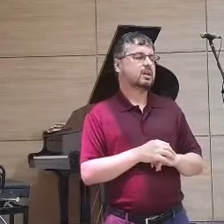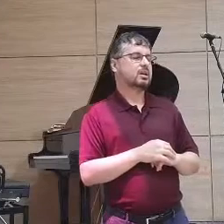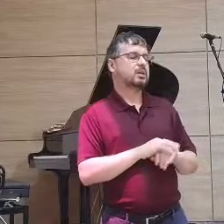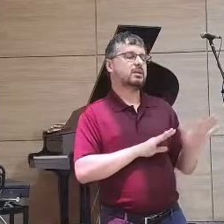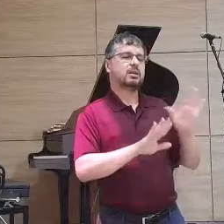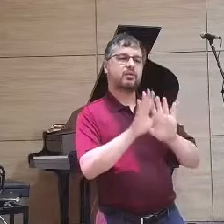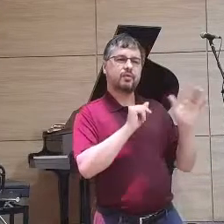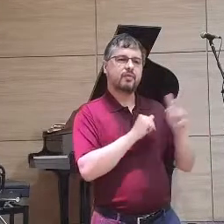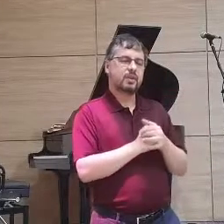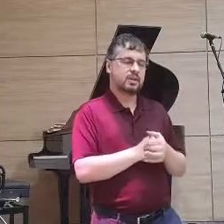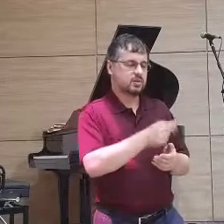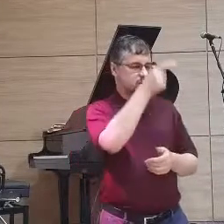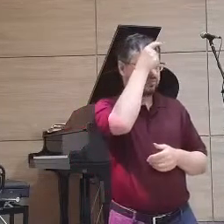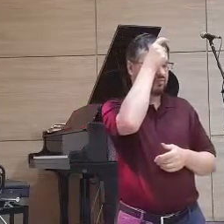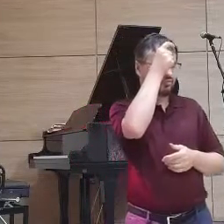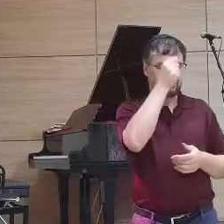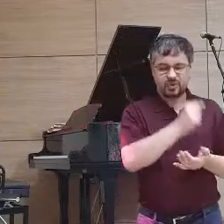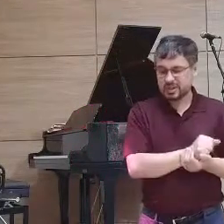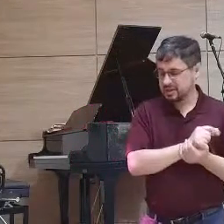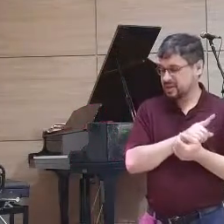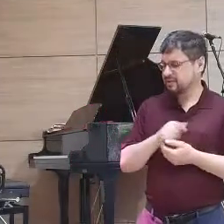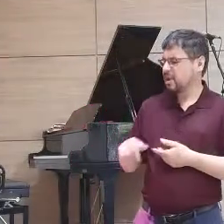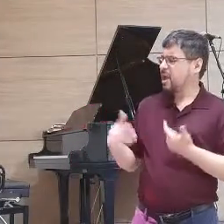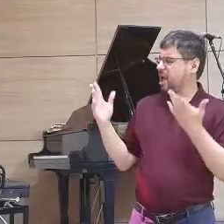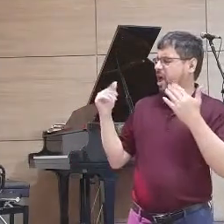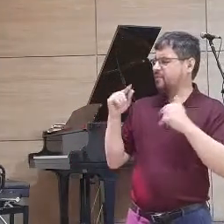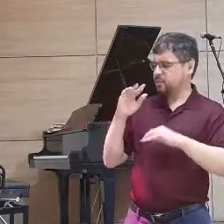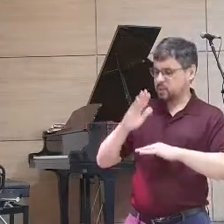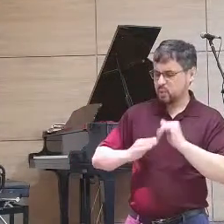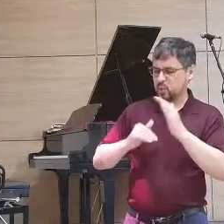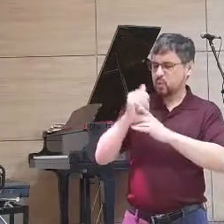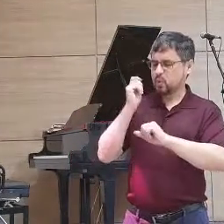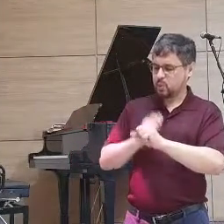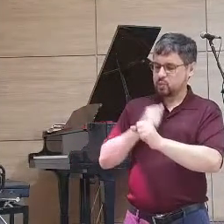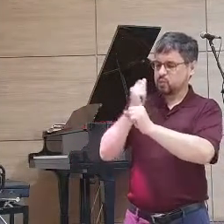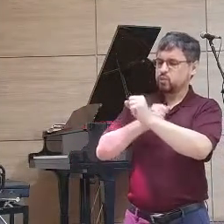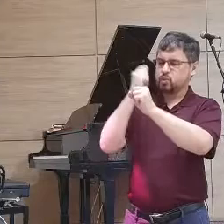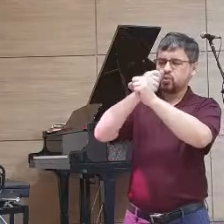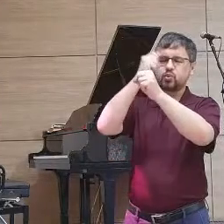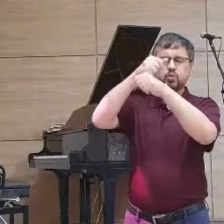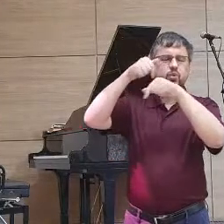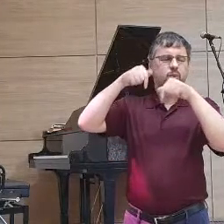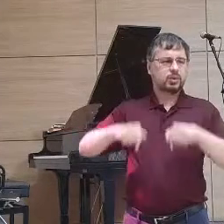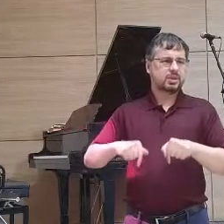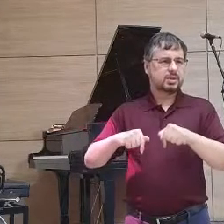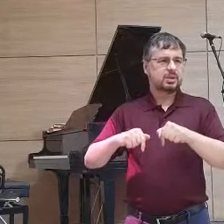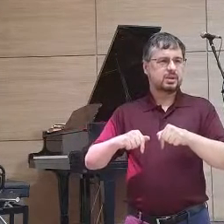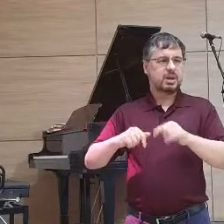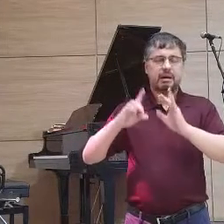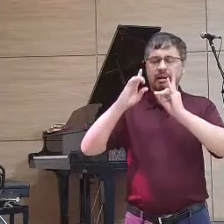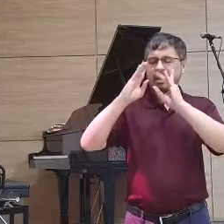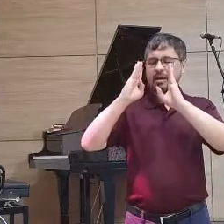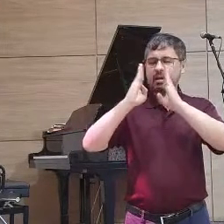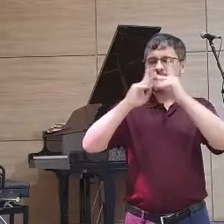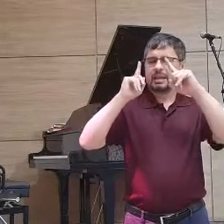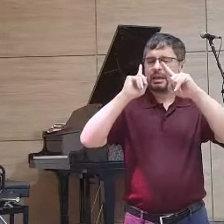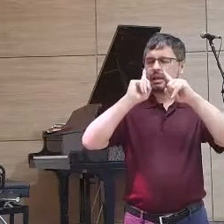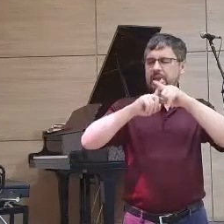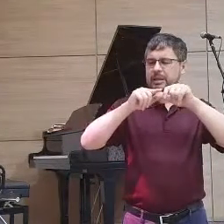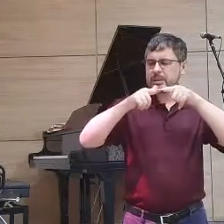e colocar se alguma coisa tipo assim vamos construir aqui a Catedral